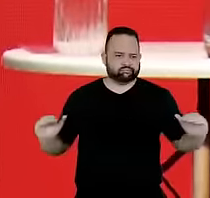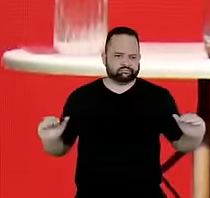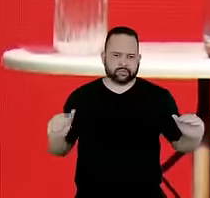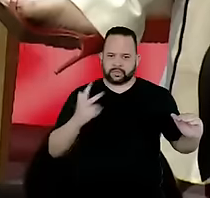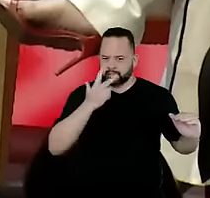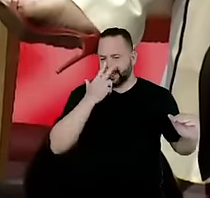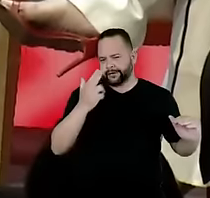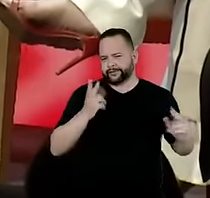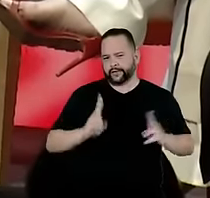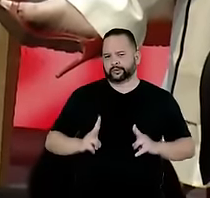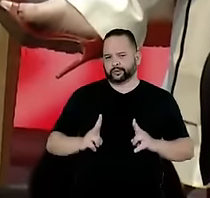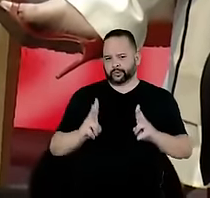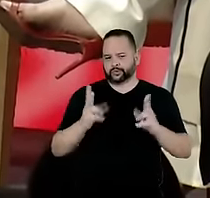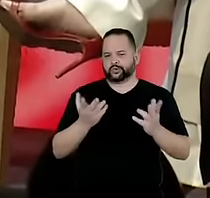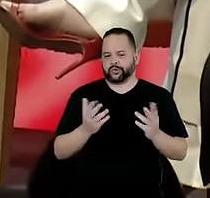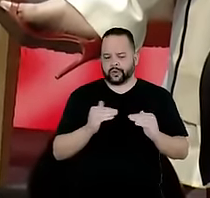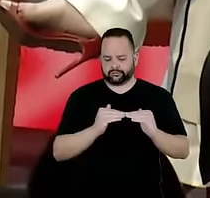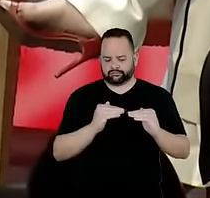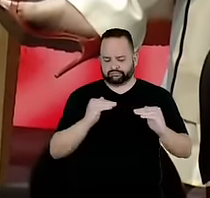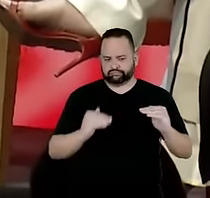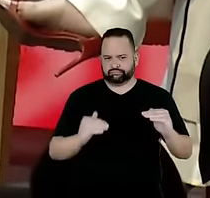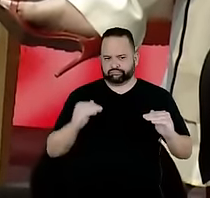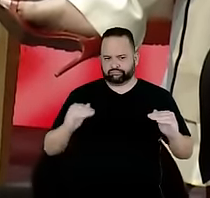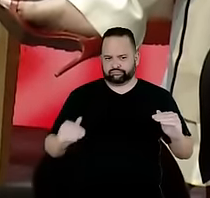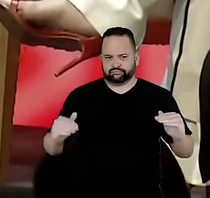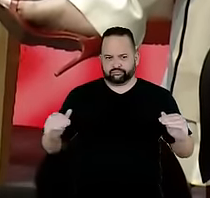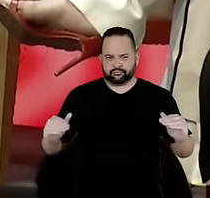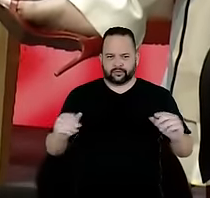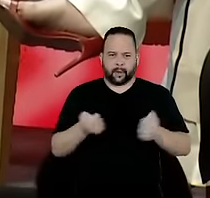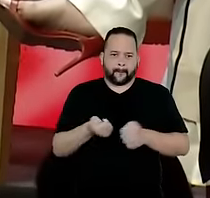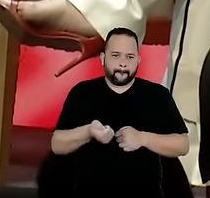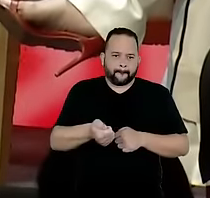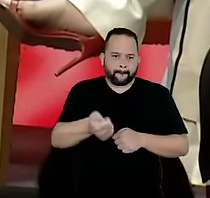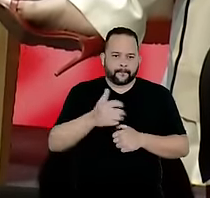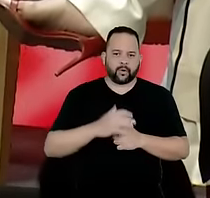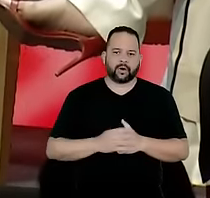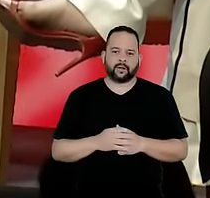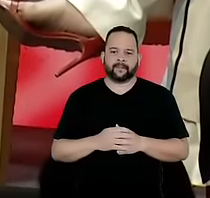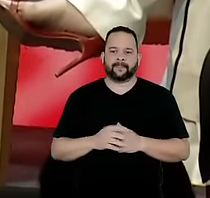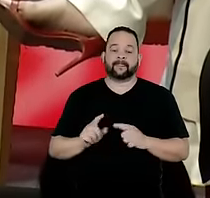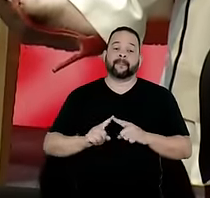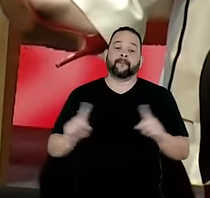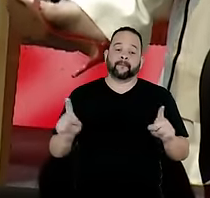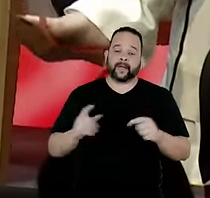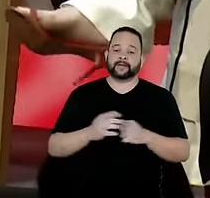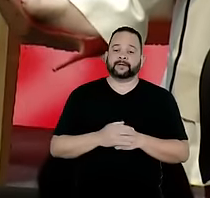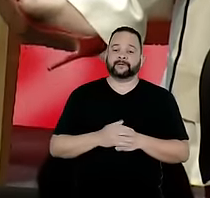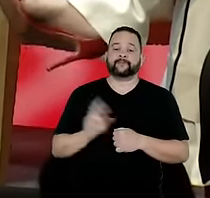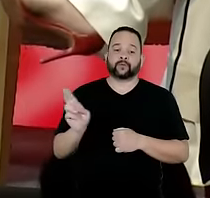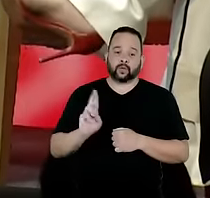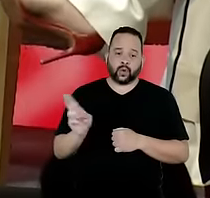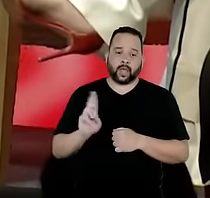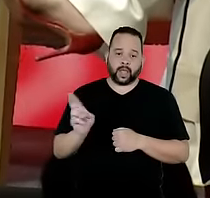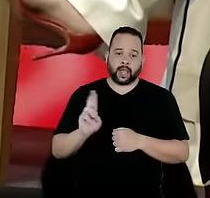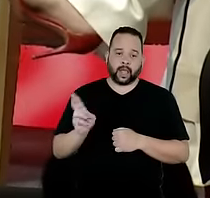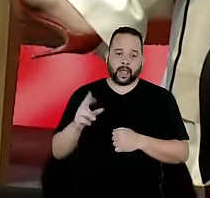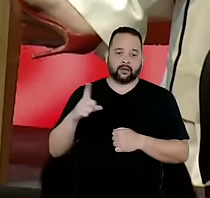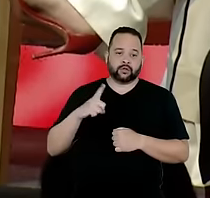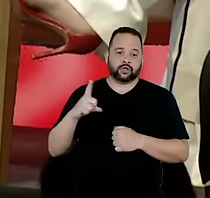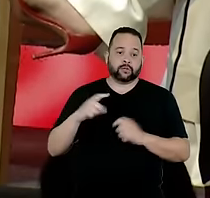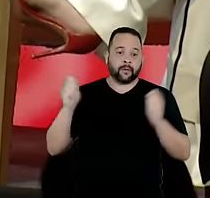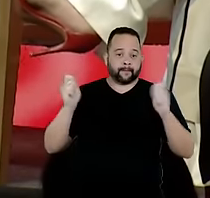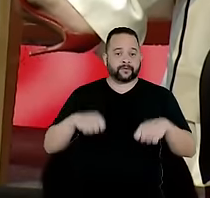um Range pequeno mas é uma tendência que eu acho ainda com carrego que o Real tem até uma uma uma pequena chance de se